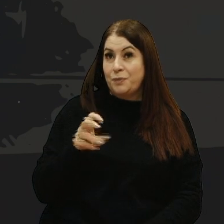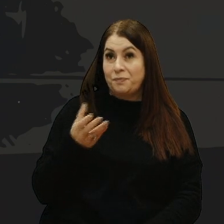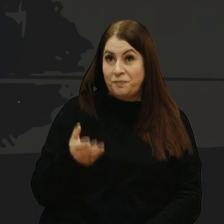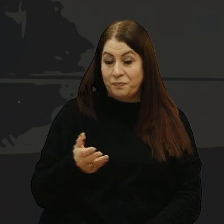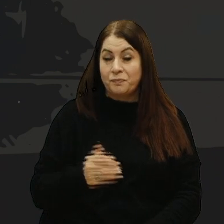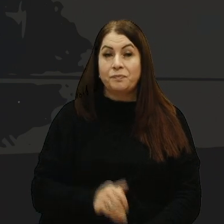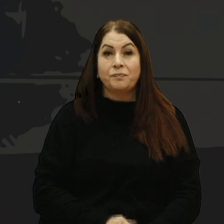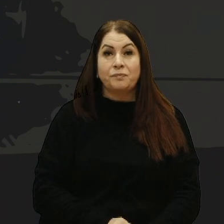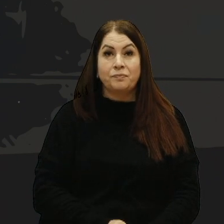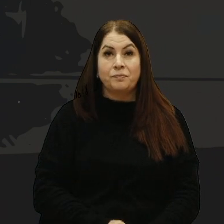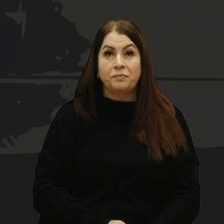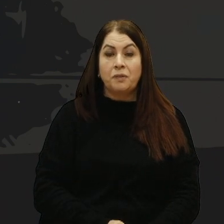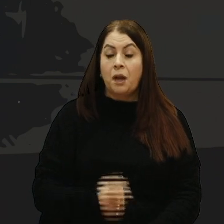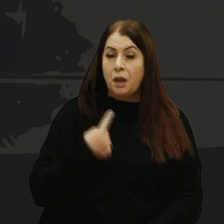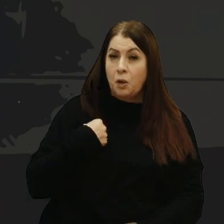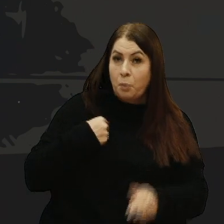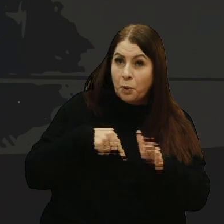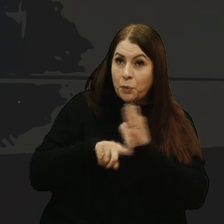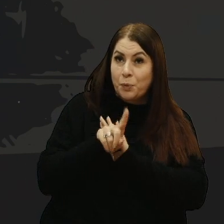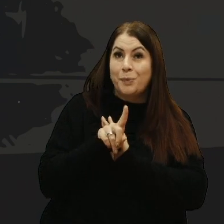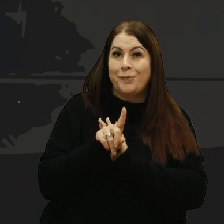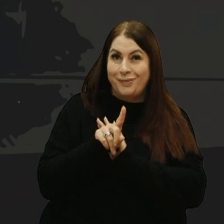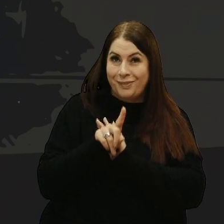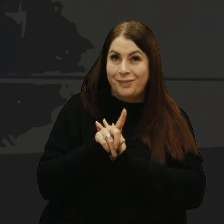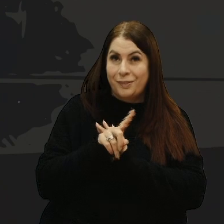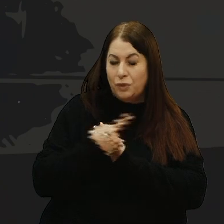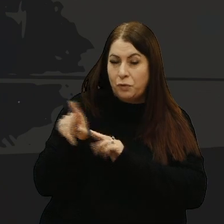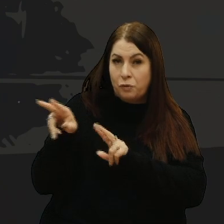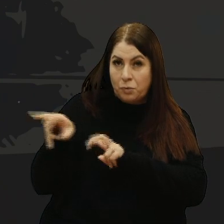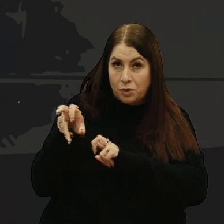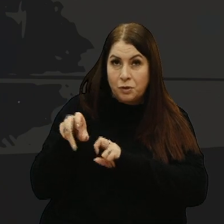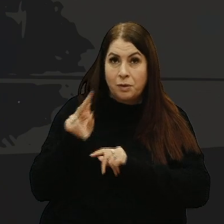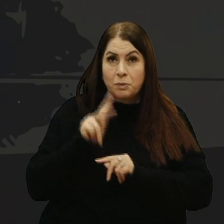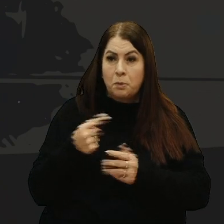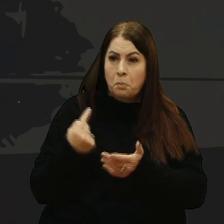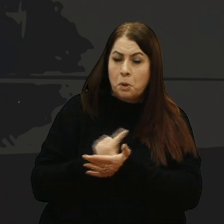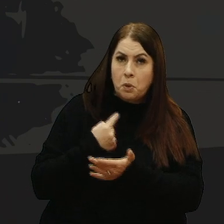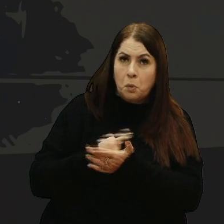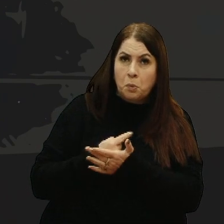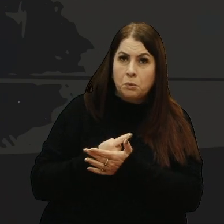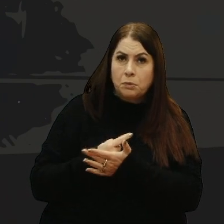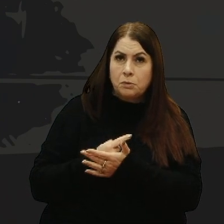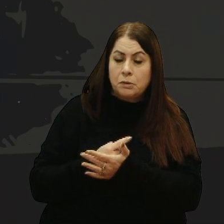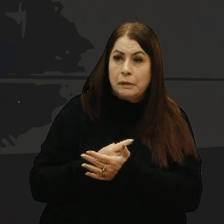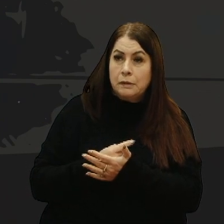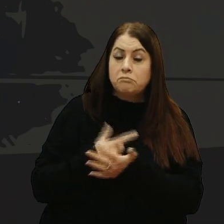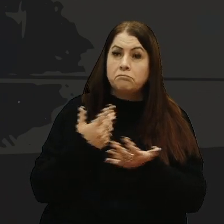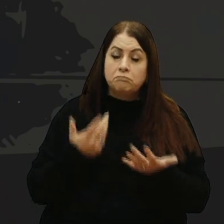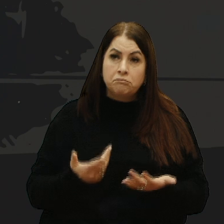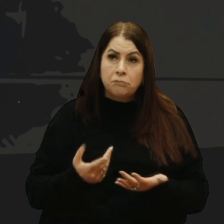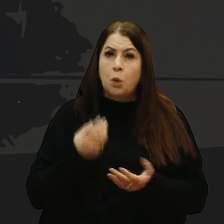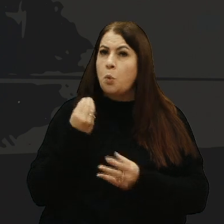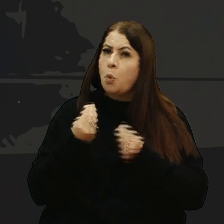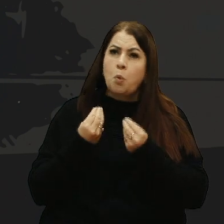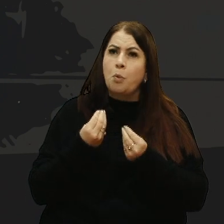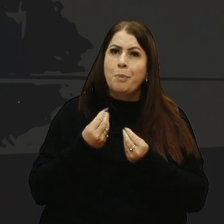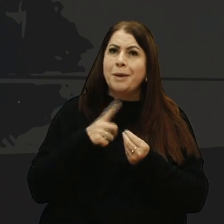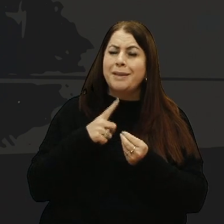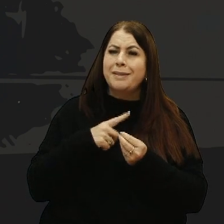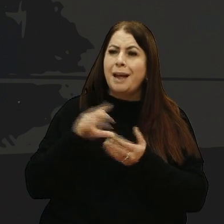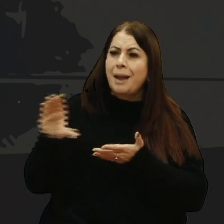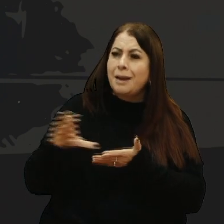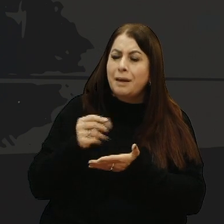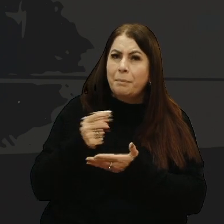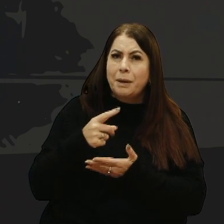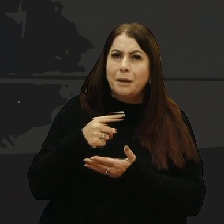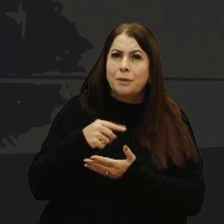2025. Aí eu pergunto, quando eu vou para o interior, que as pessoas me perguntam: Sandra, como que está aquela